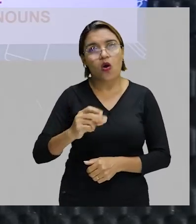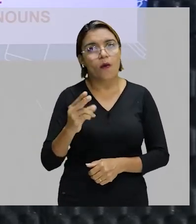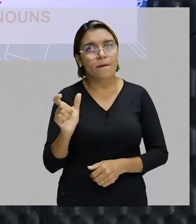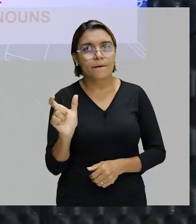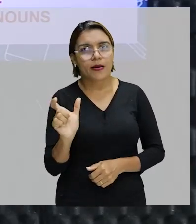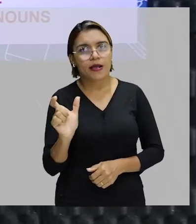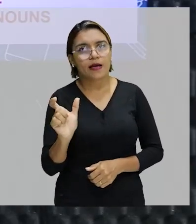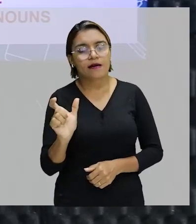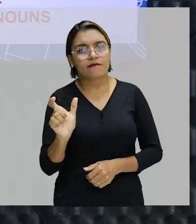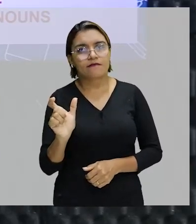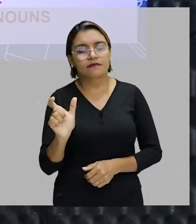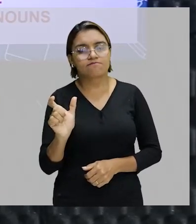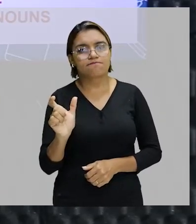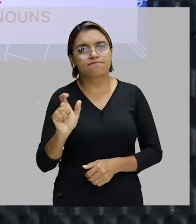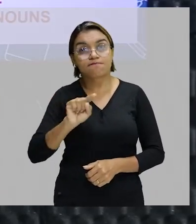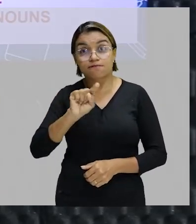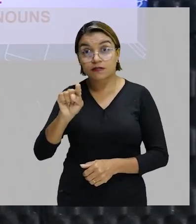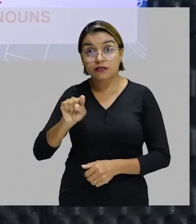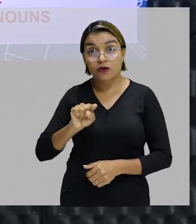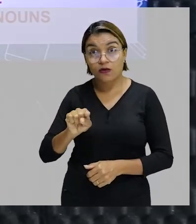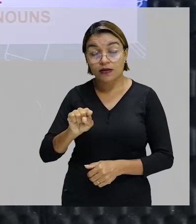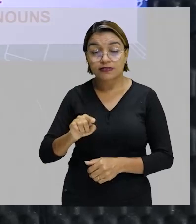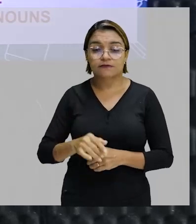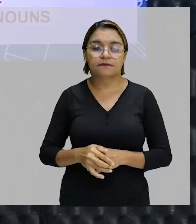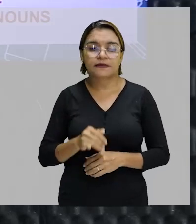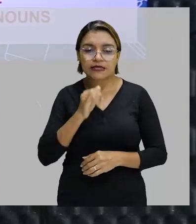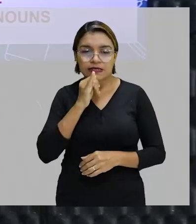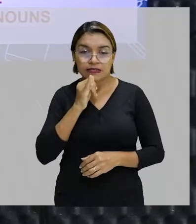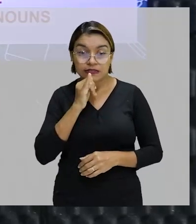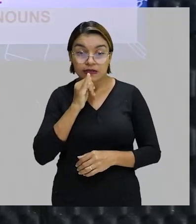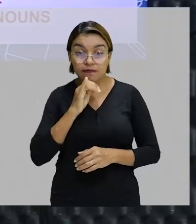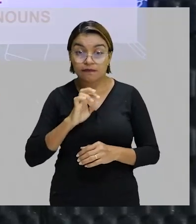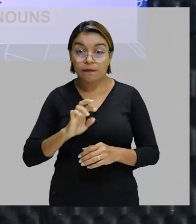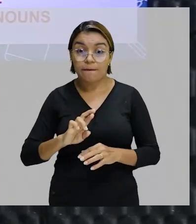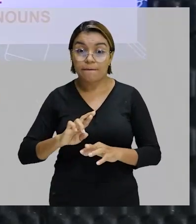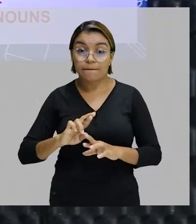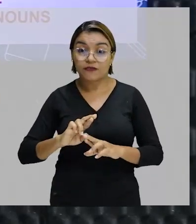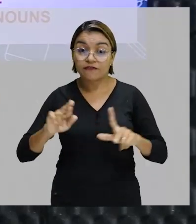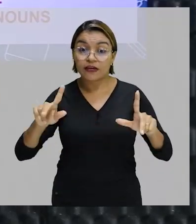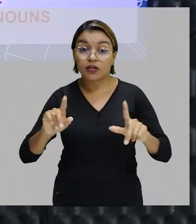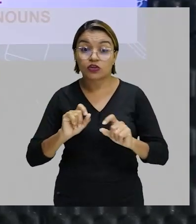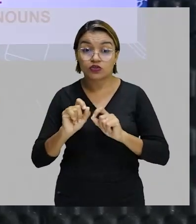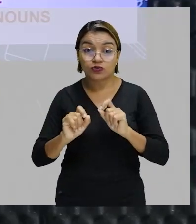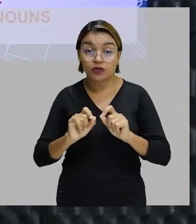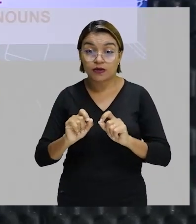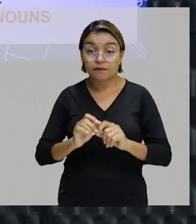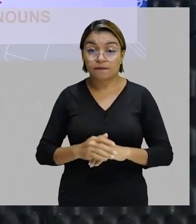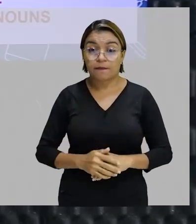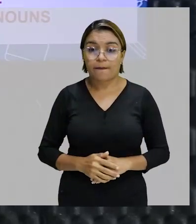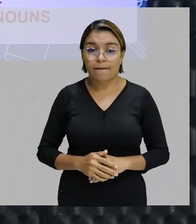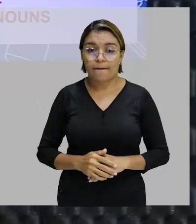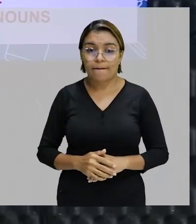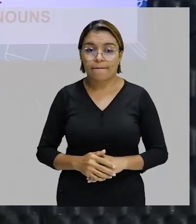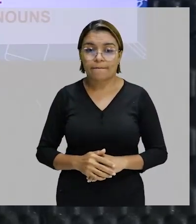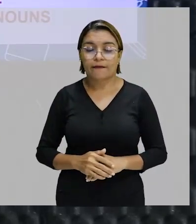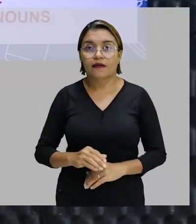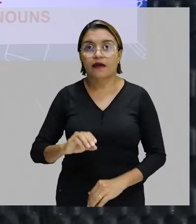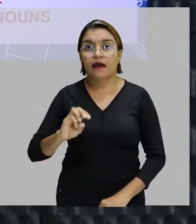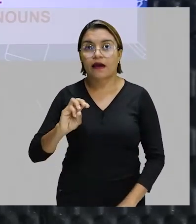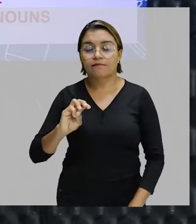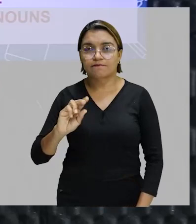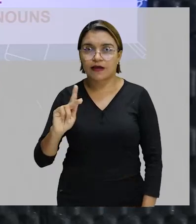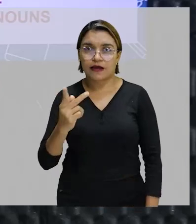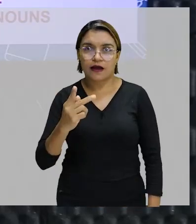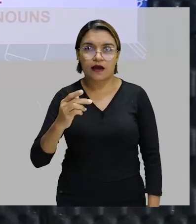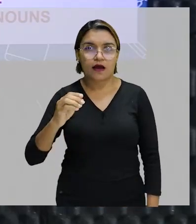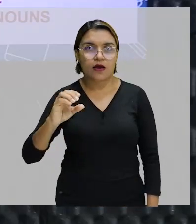palavras interrogativas. A única exceção é o how, que começa com H, H-O-W, que significa como,